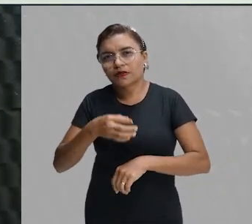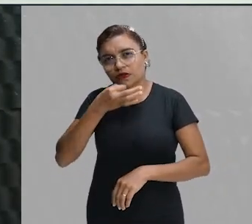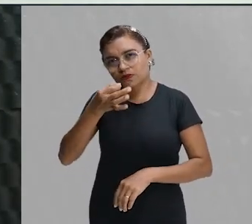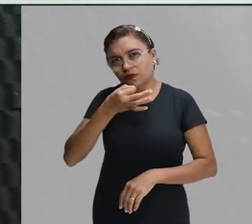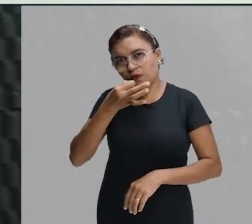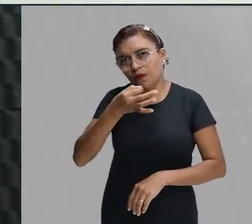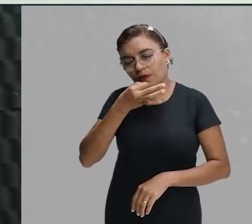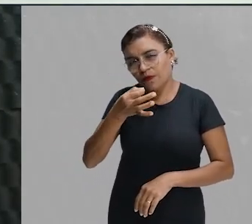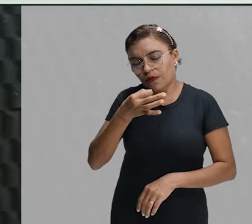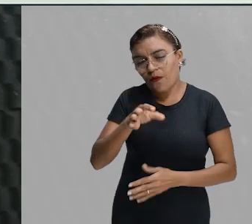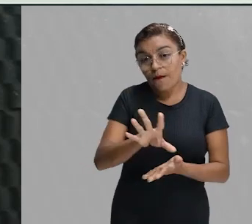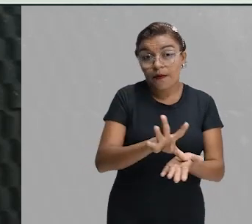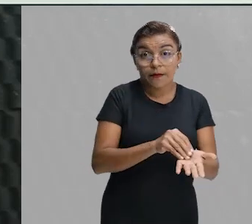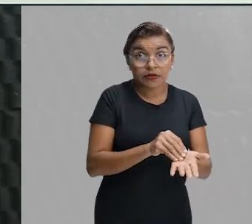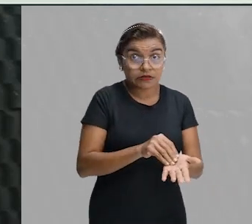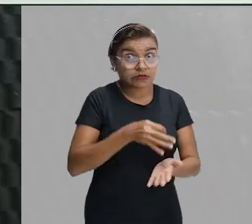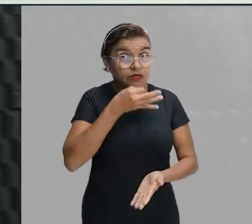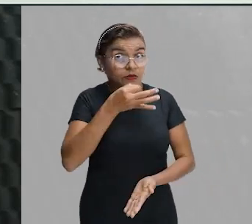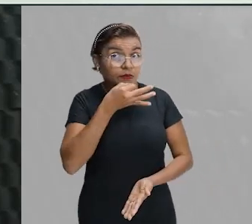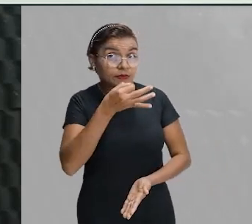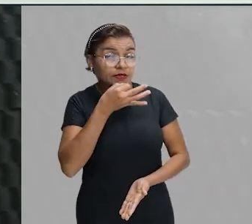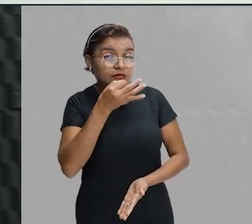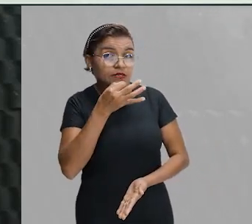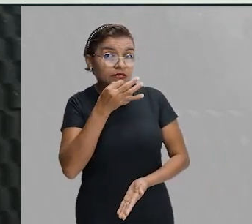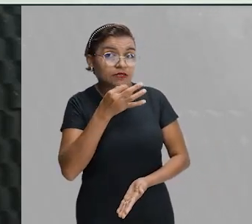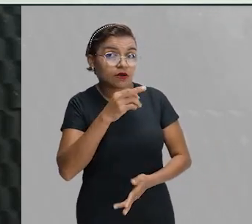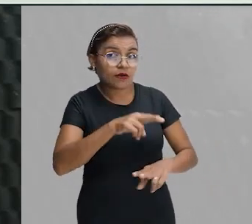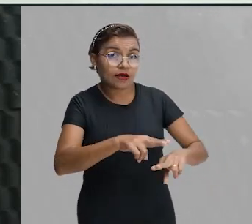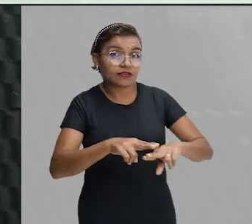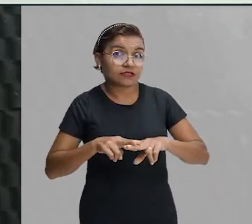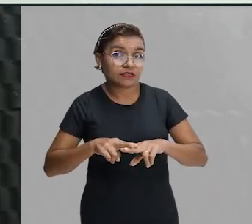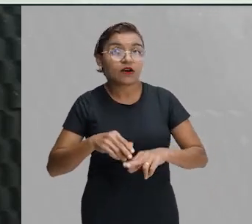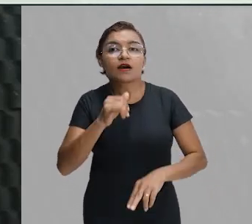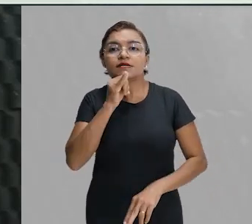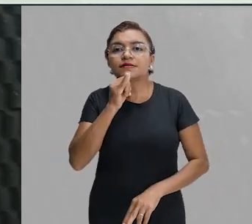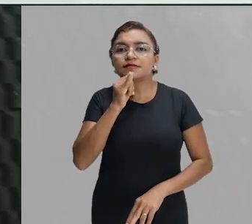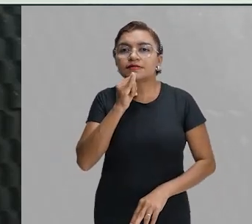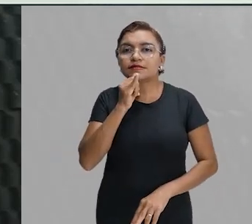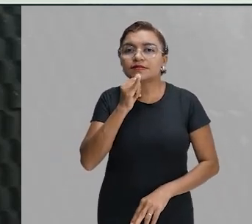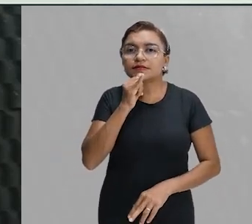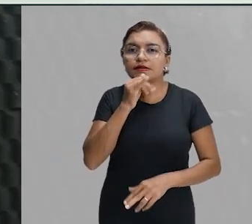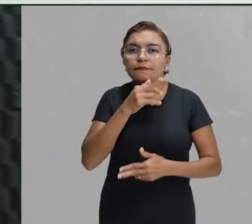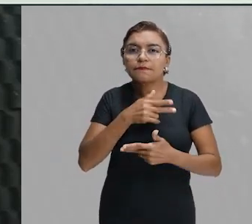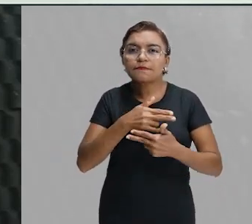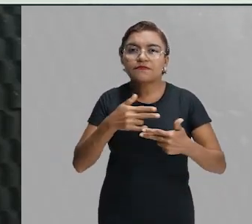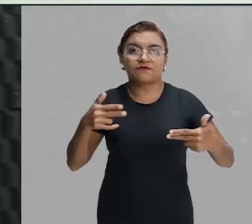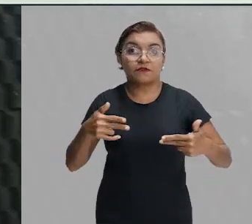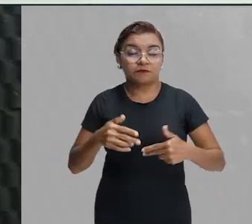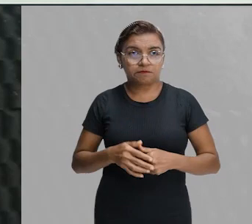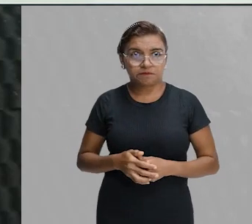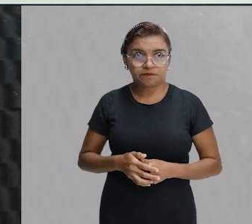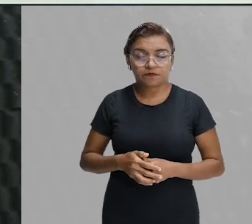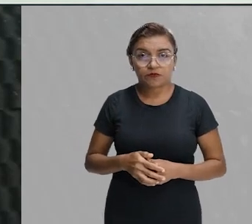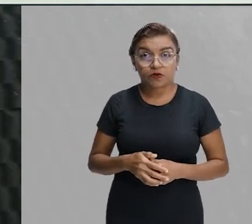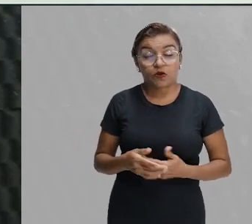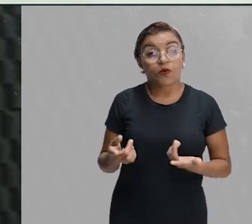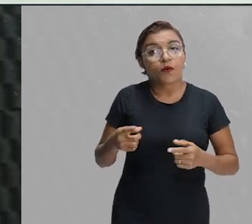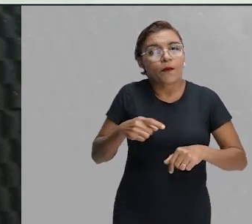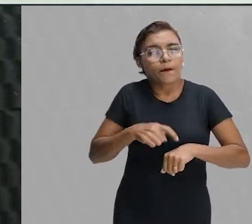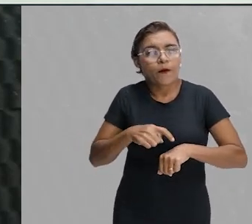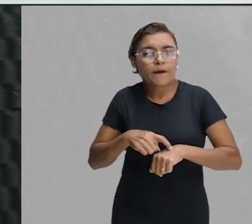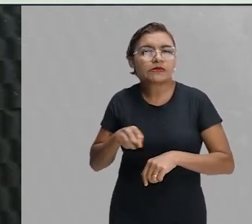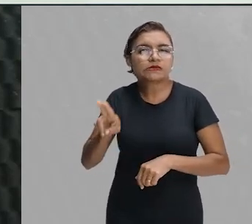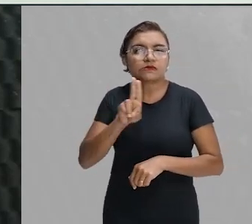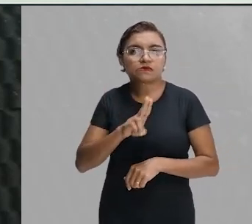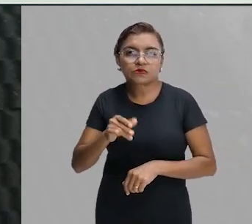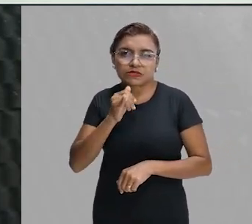de argumentação ou modelo de argumentos através de exemplificação. Vamos lá. Quando a gente pega a